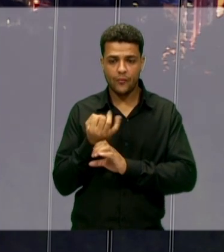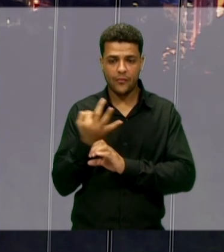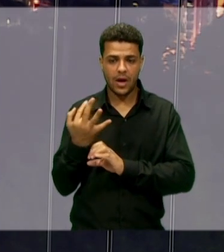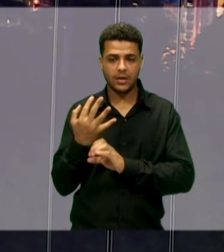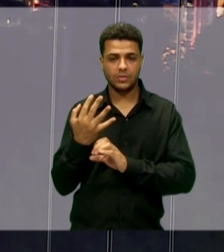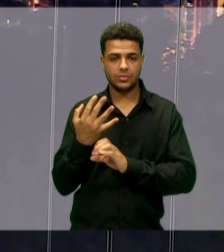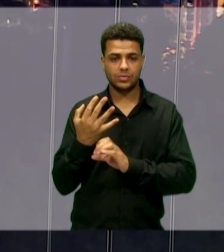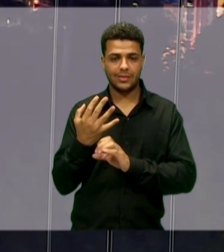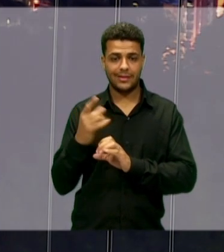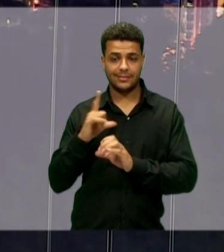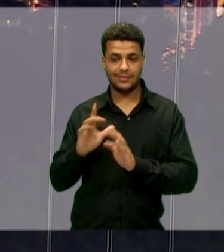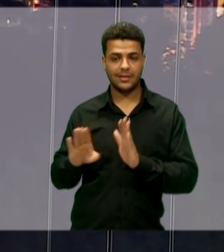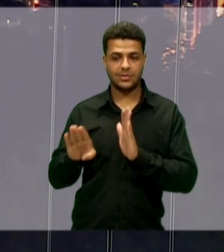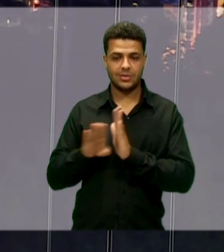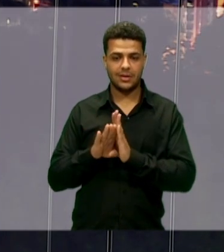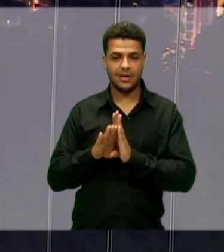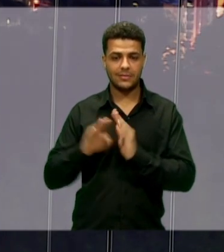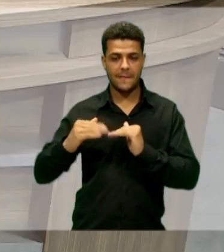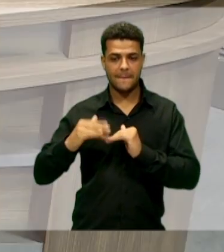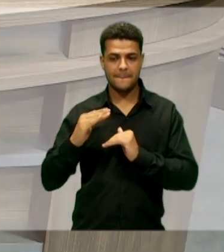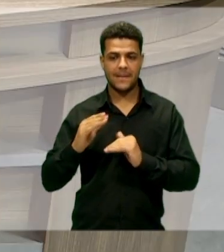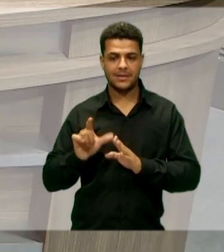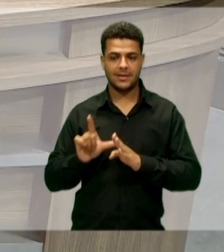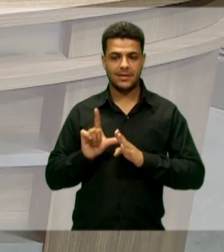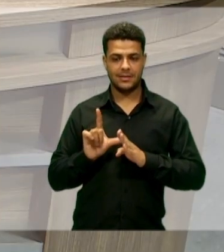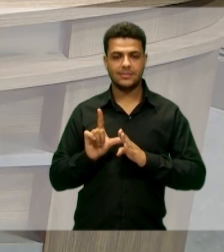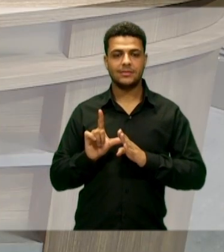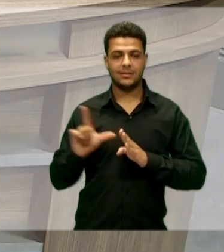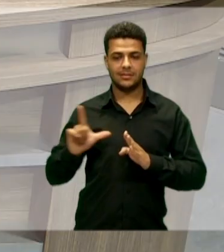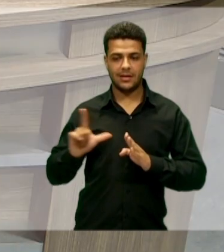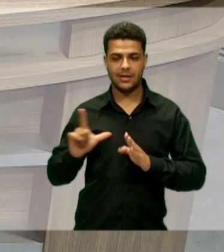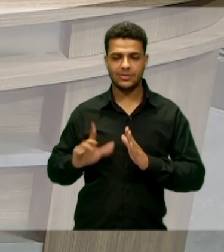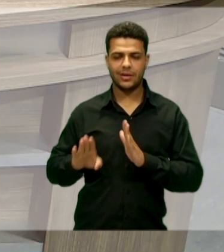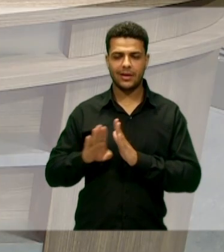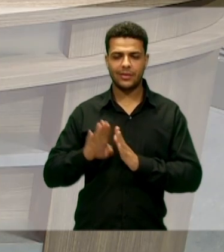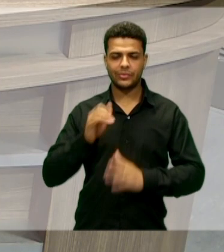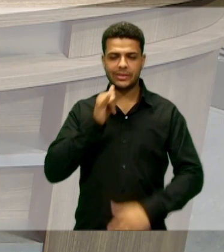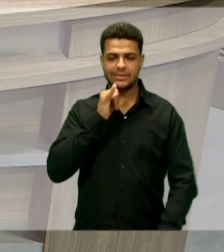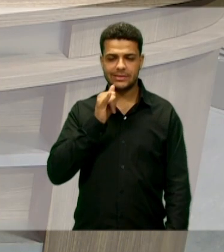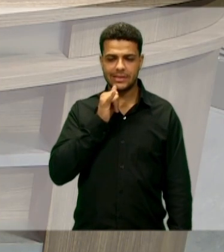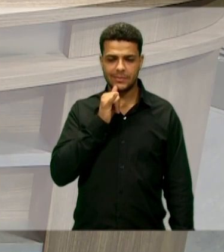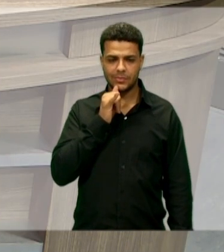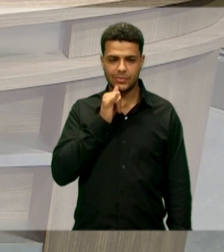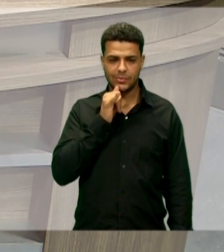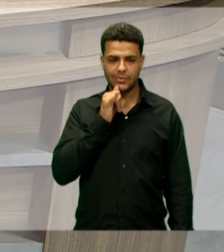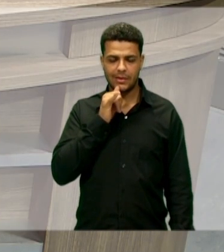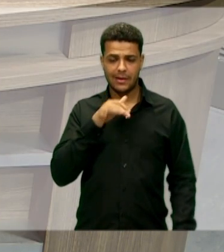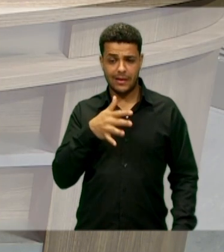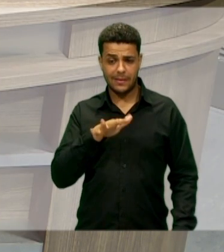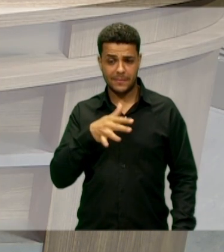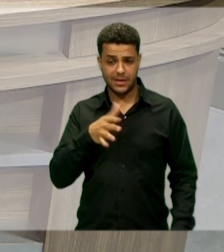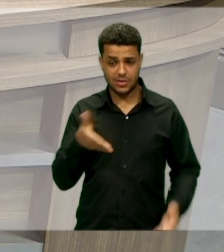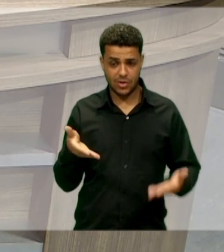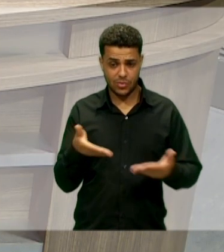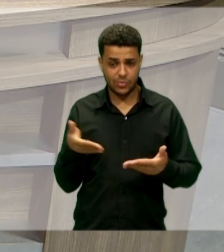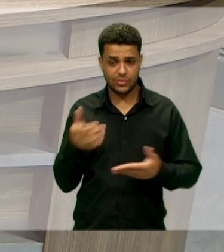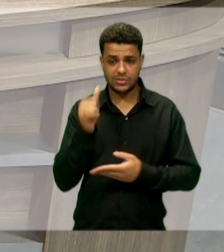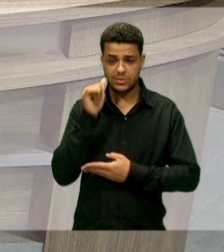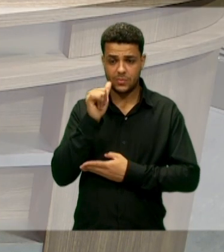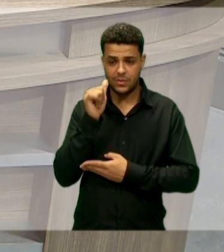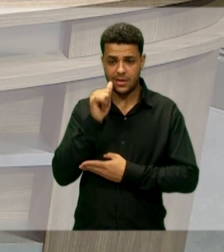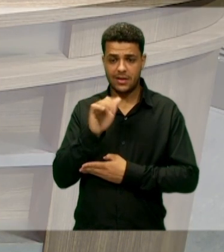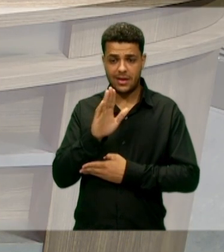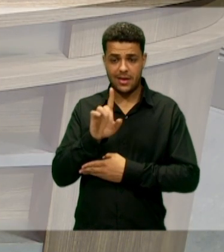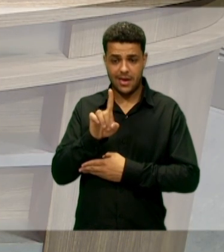quanto eles têm chegado cada vez mais cedo, eles têm chegado, por exemplo, a média hoje das mulheres que